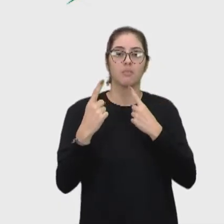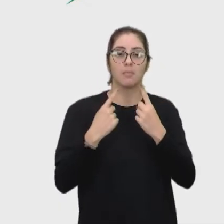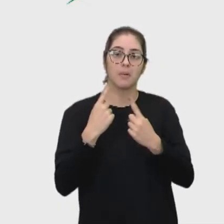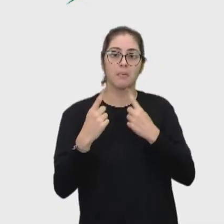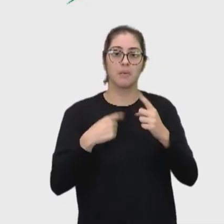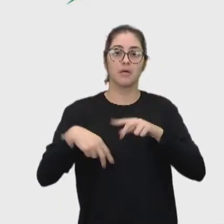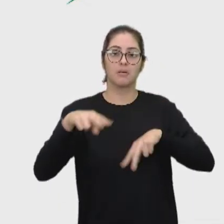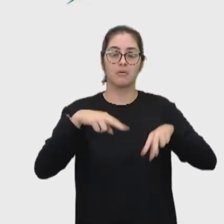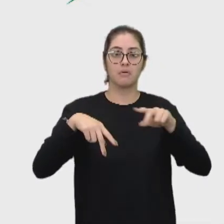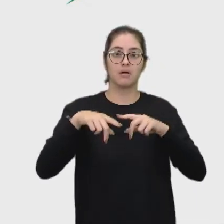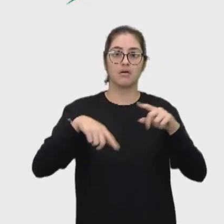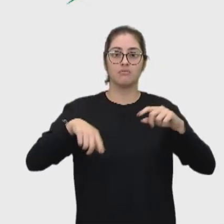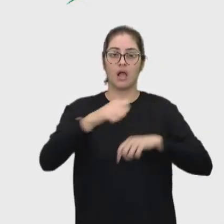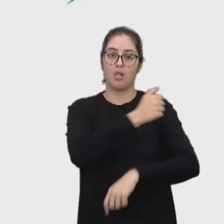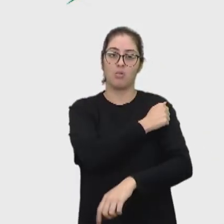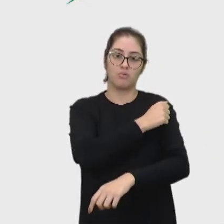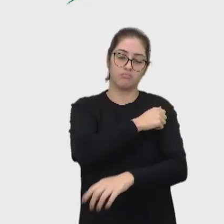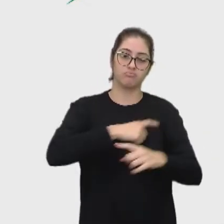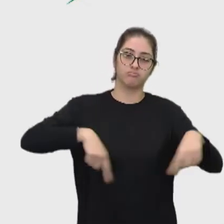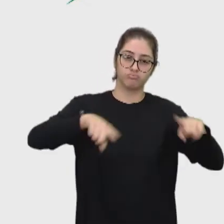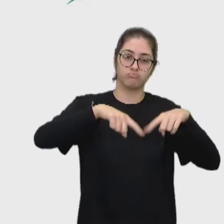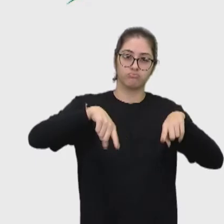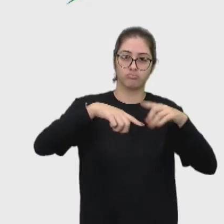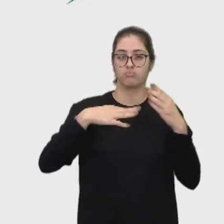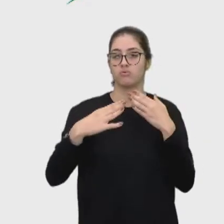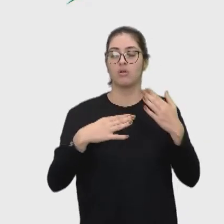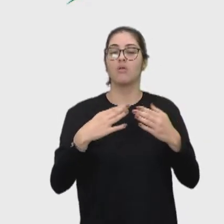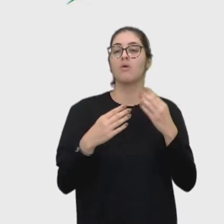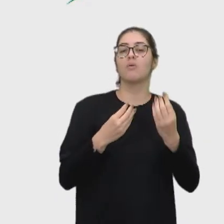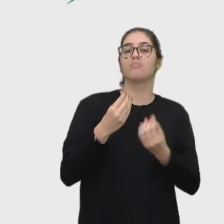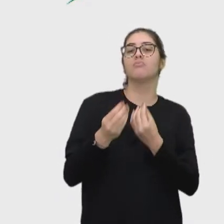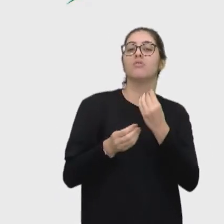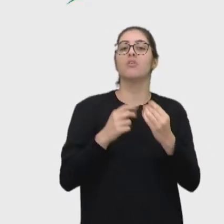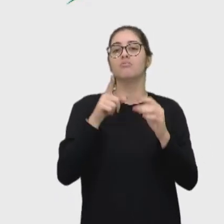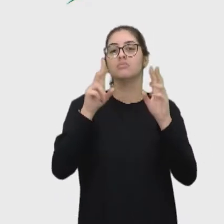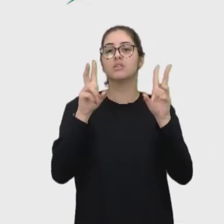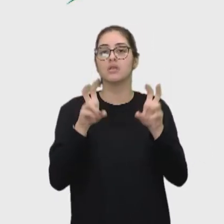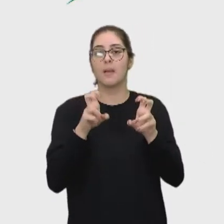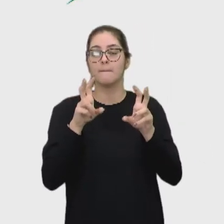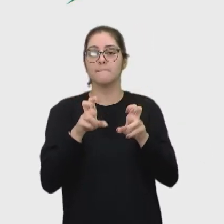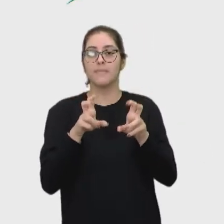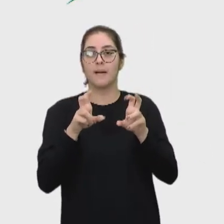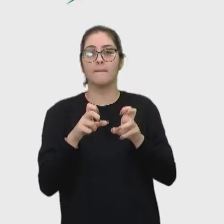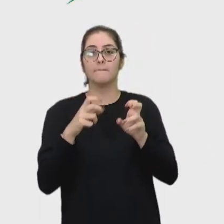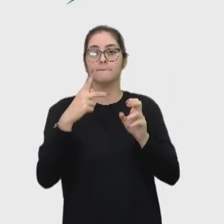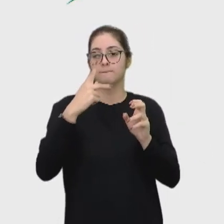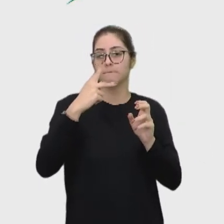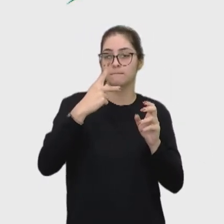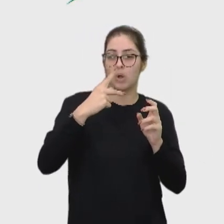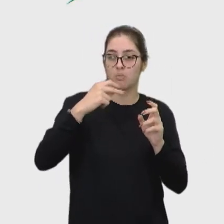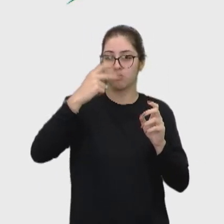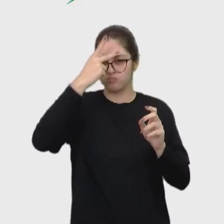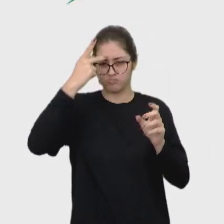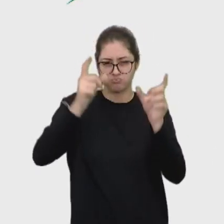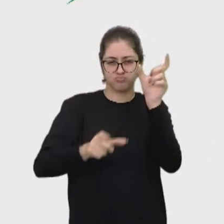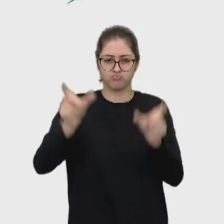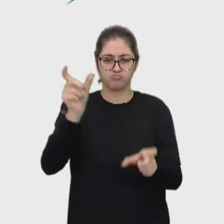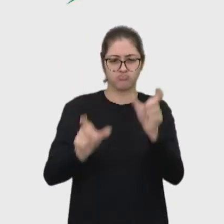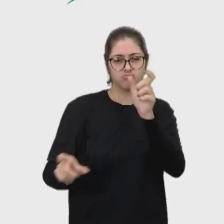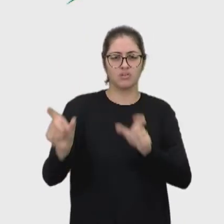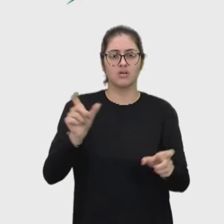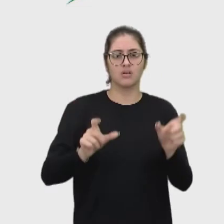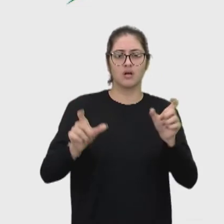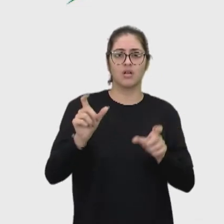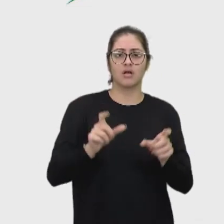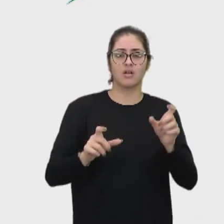estudantes expressem suas ideias e percepções quanto ao tema população, meio ambiente e desenvolvimento